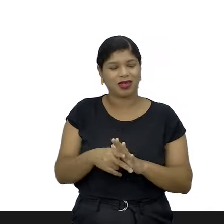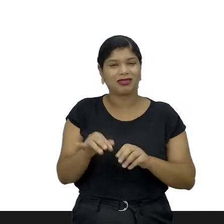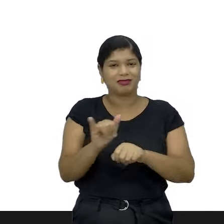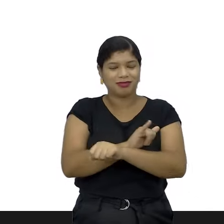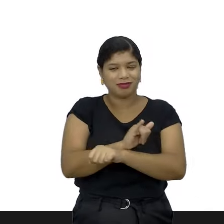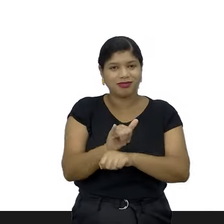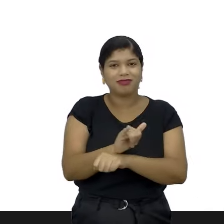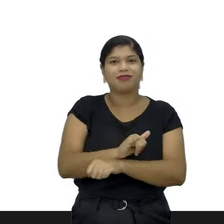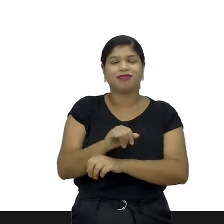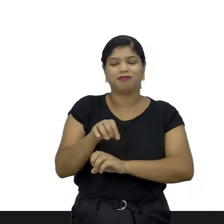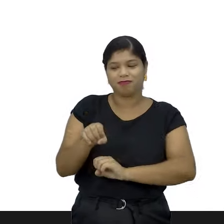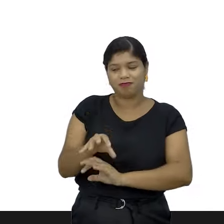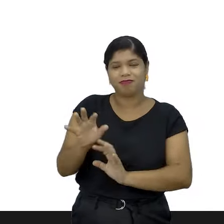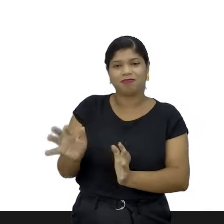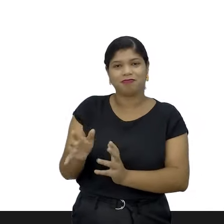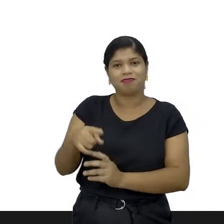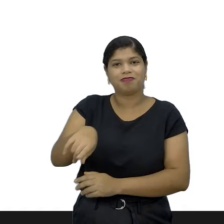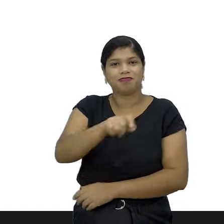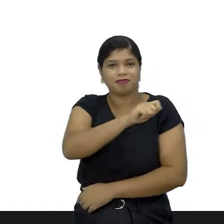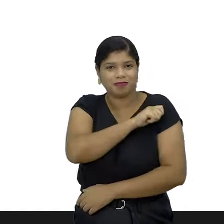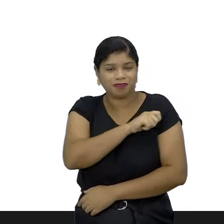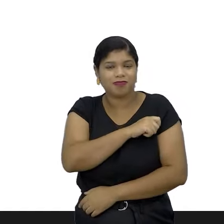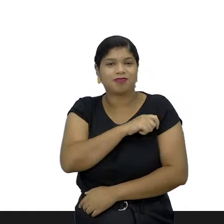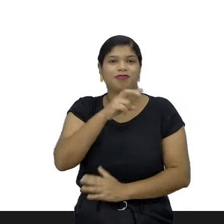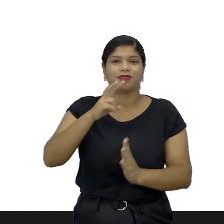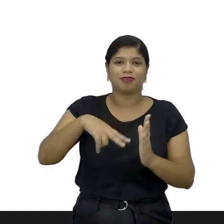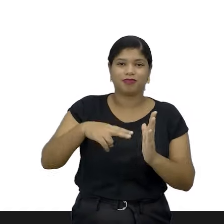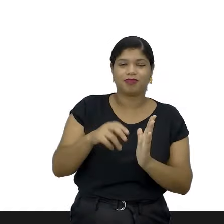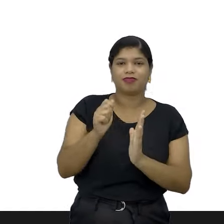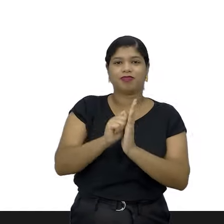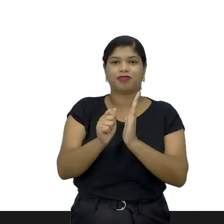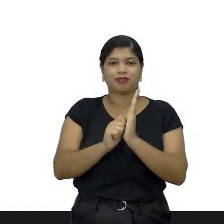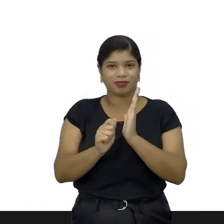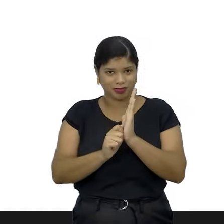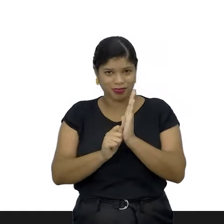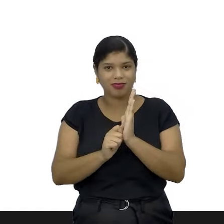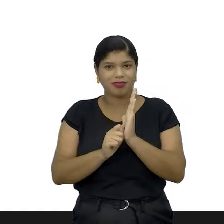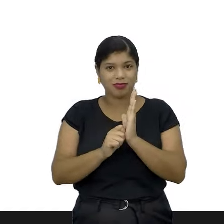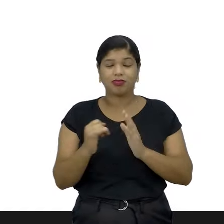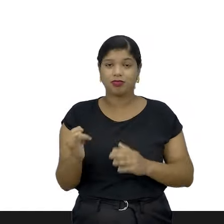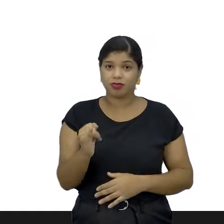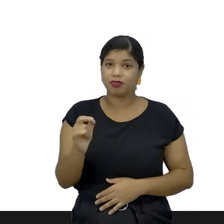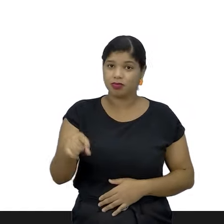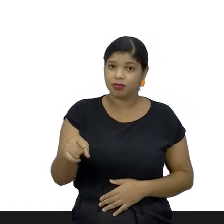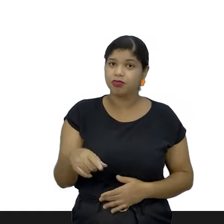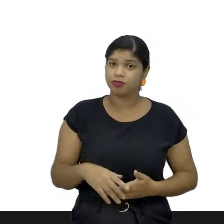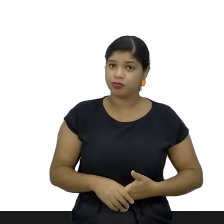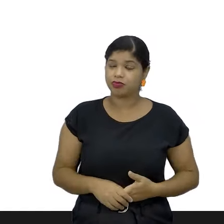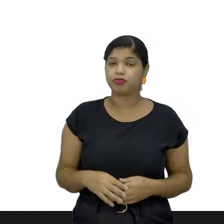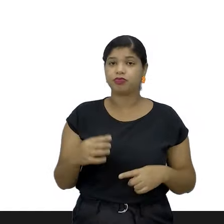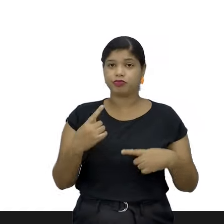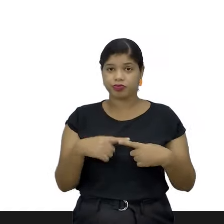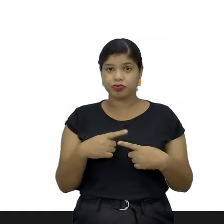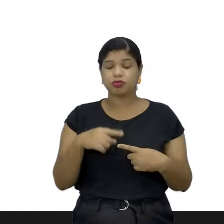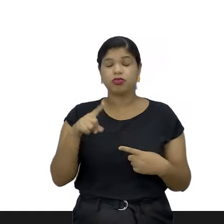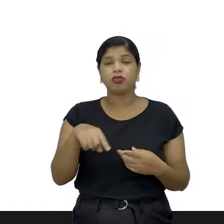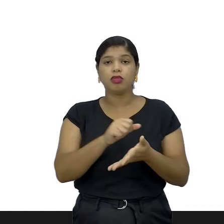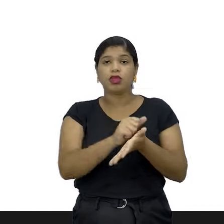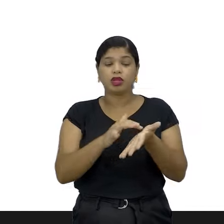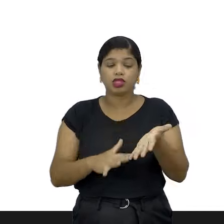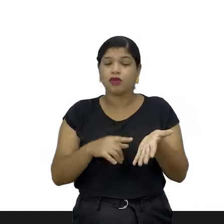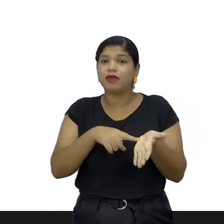leitura, né, e esse objeto de conhecimento, ele está mesmo sendo favorecido pelas